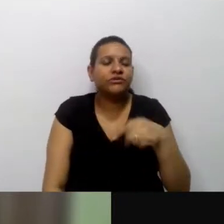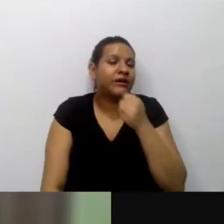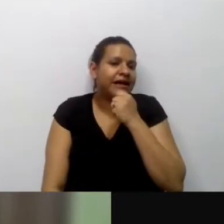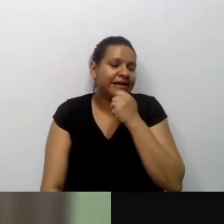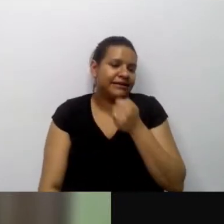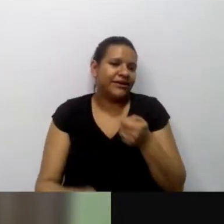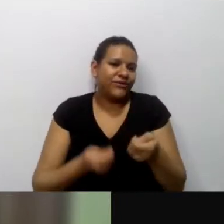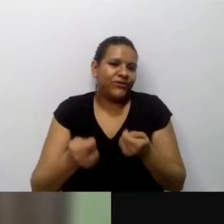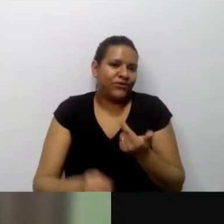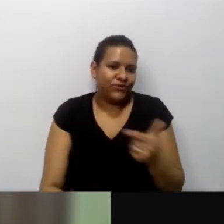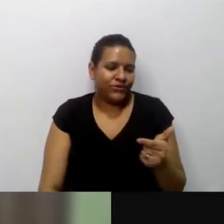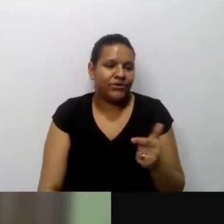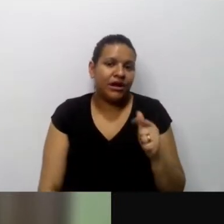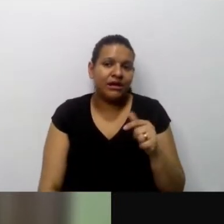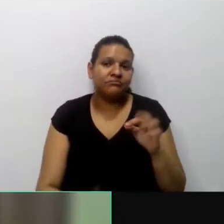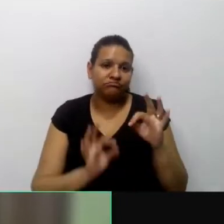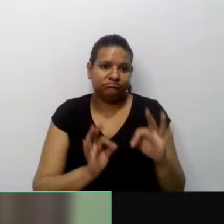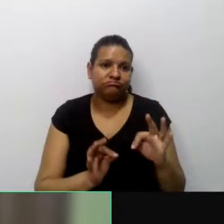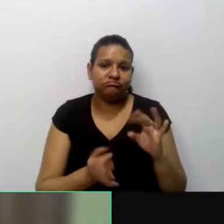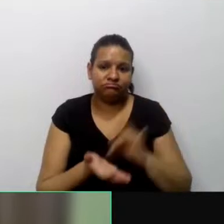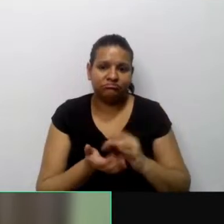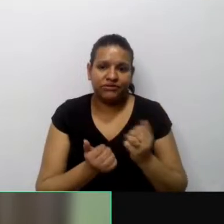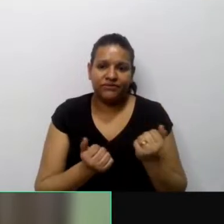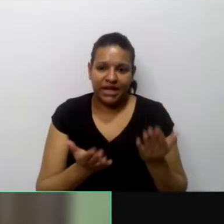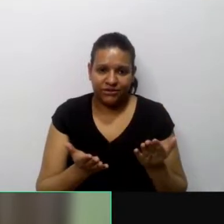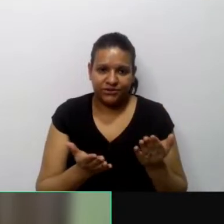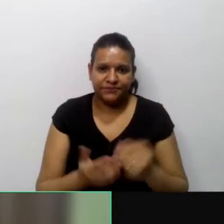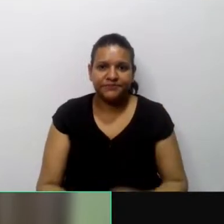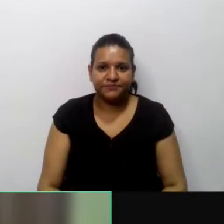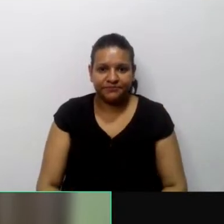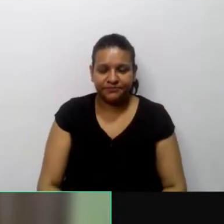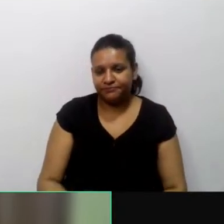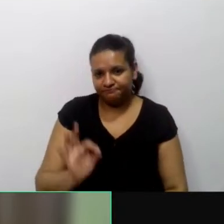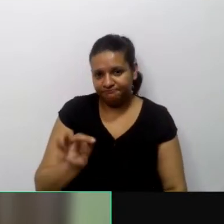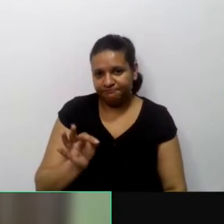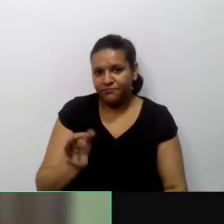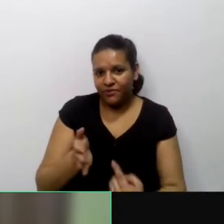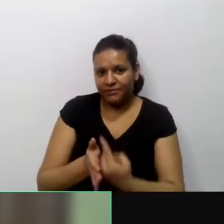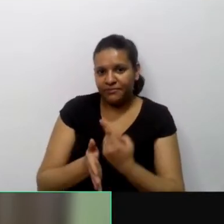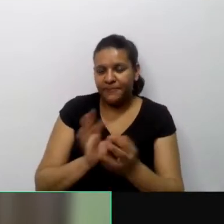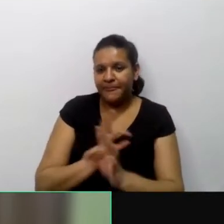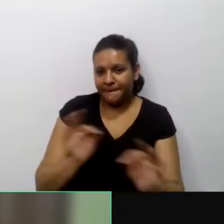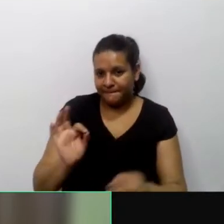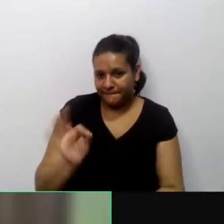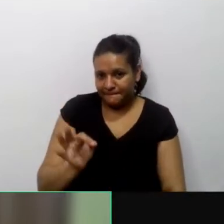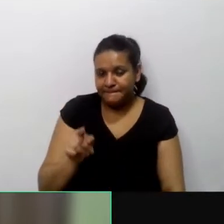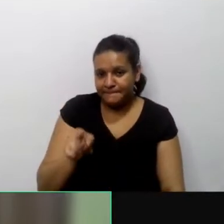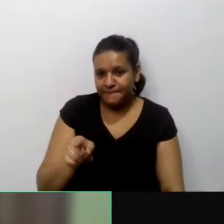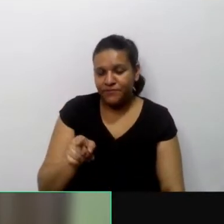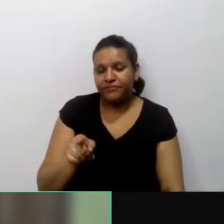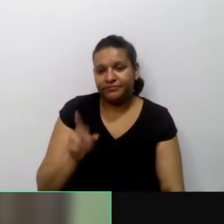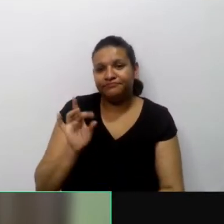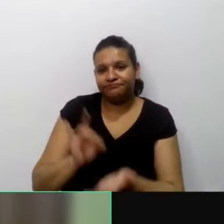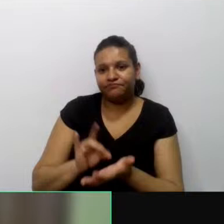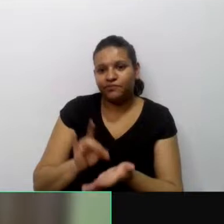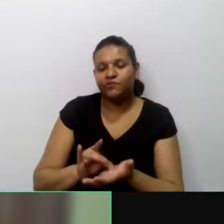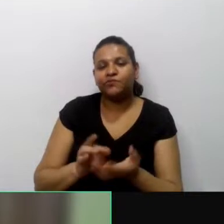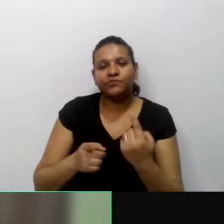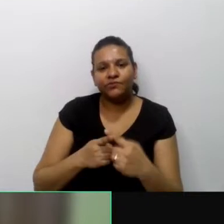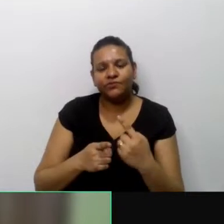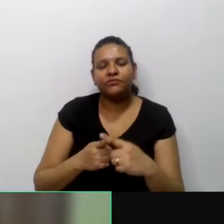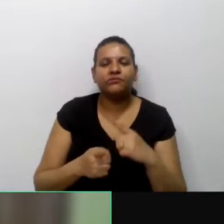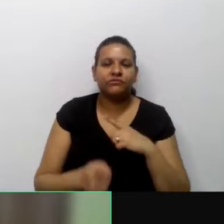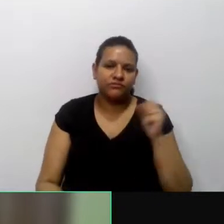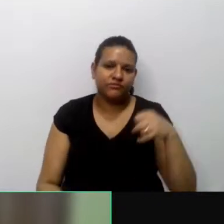que são aplicadas por externos. Uhum. Isso é uma ótima pergunta, né? De fato, nós temos muitas